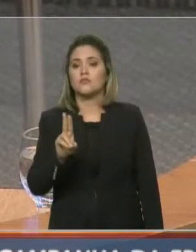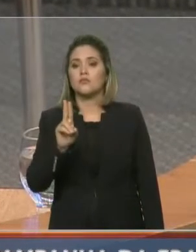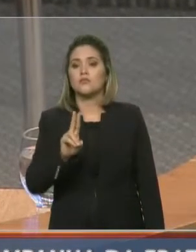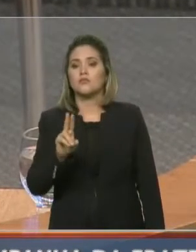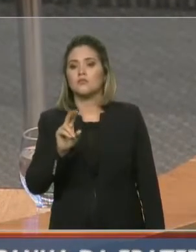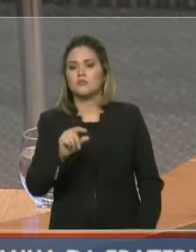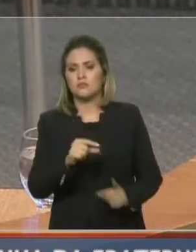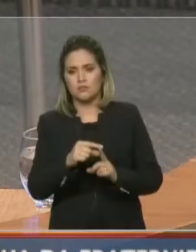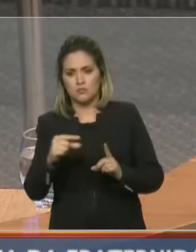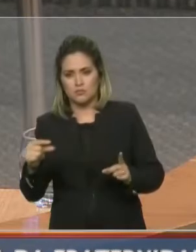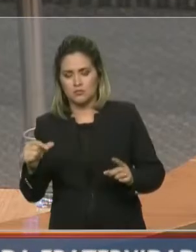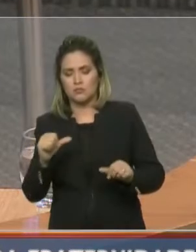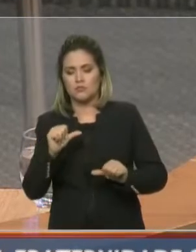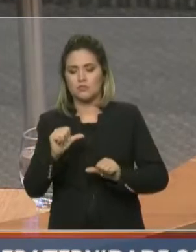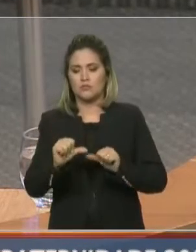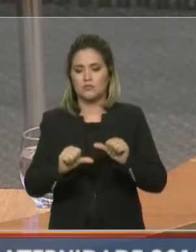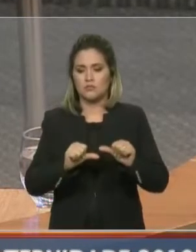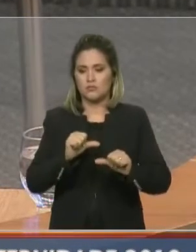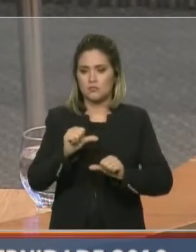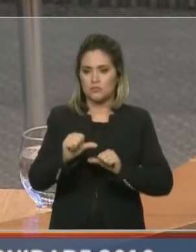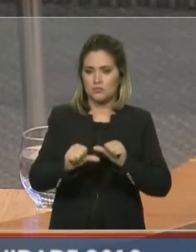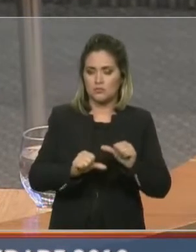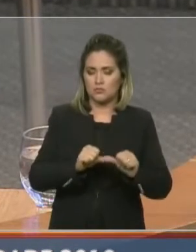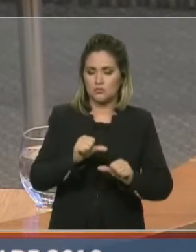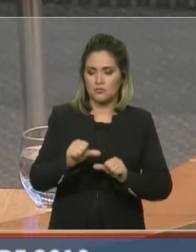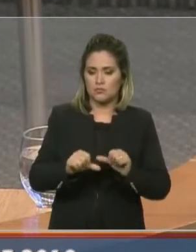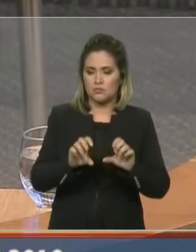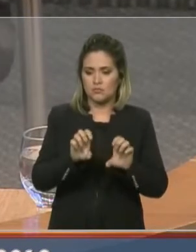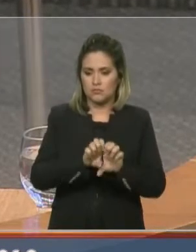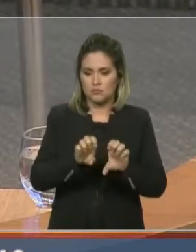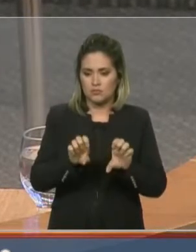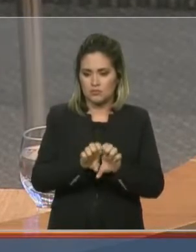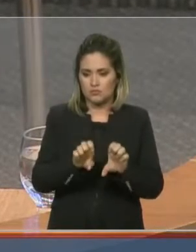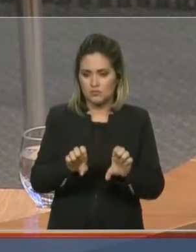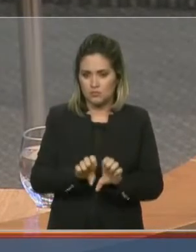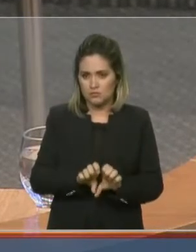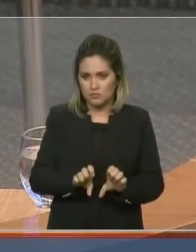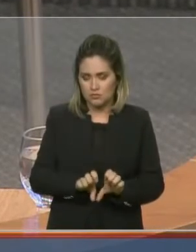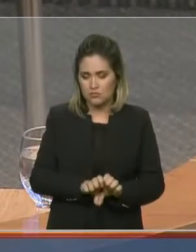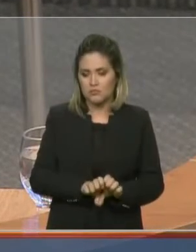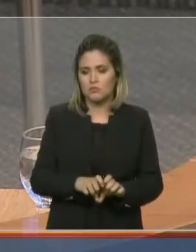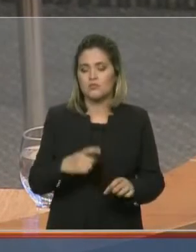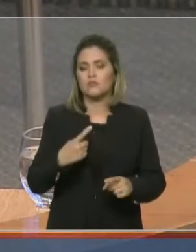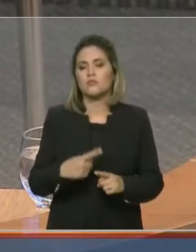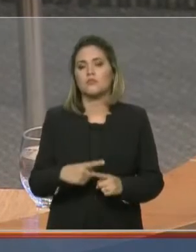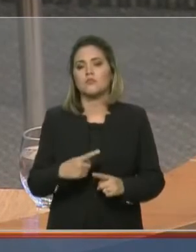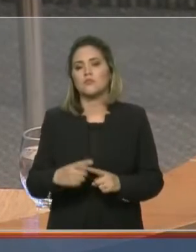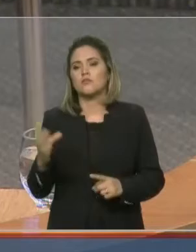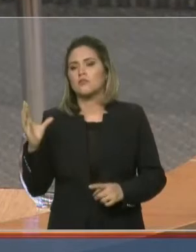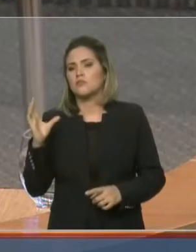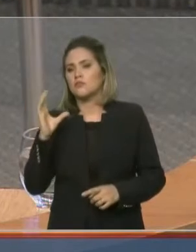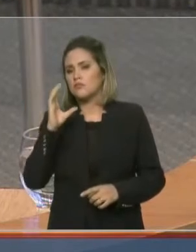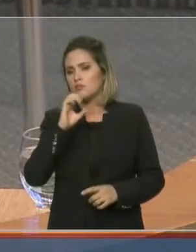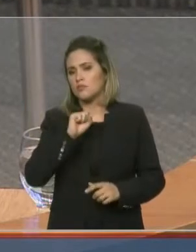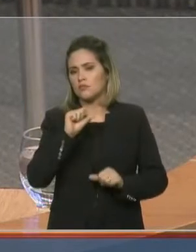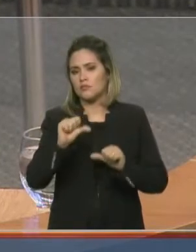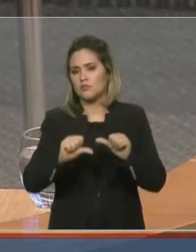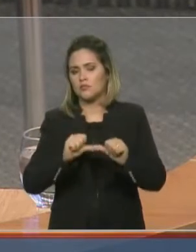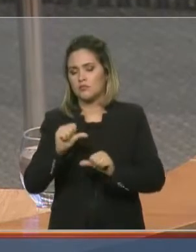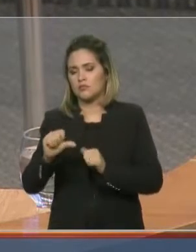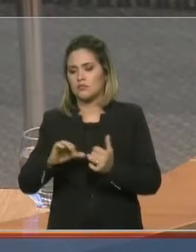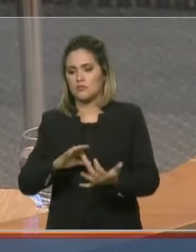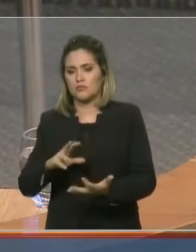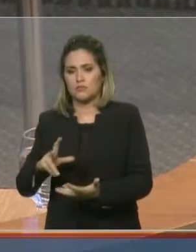de época, mudança de estrutura, melhor dizendo, para as rápidas transformações que o mundo